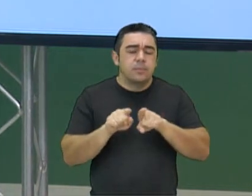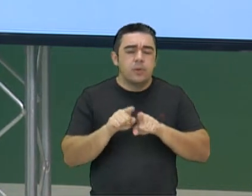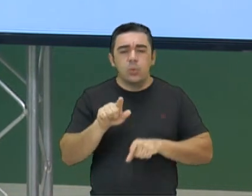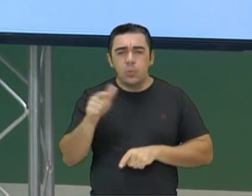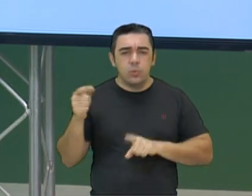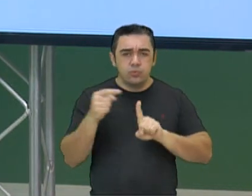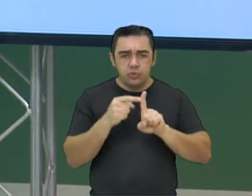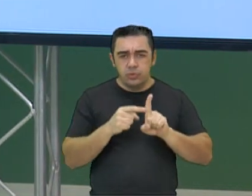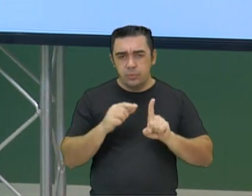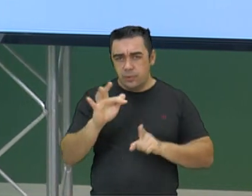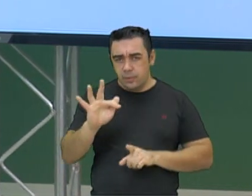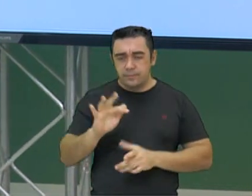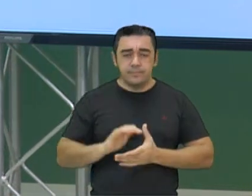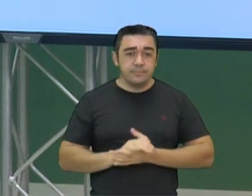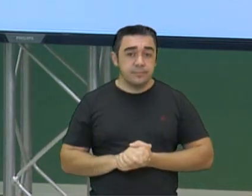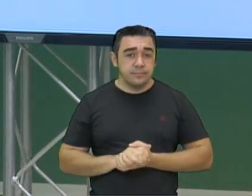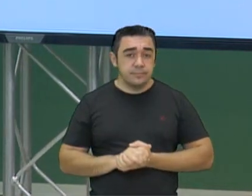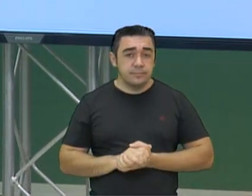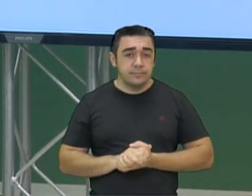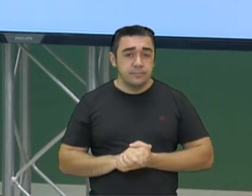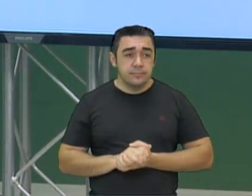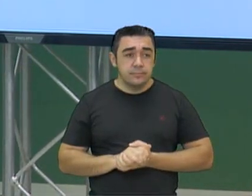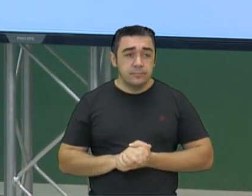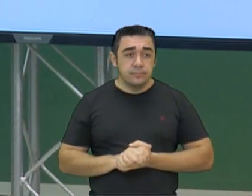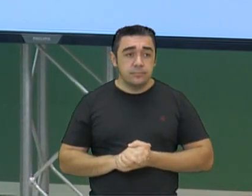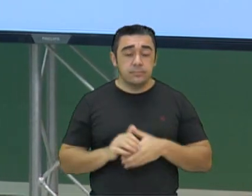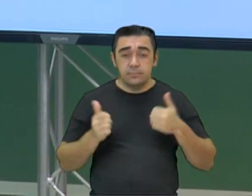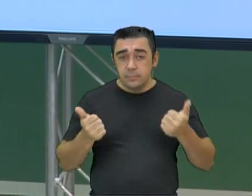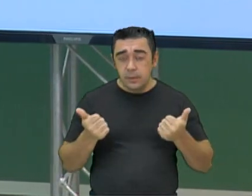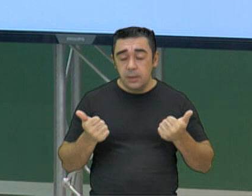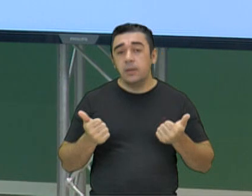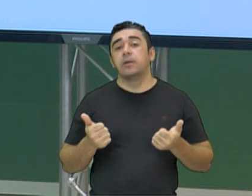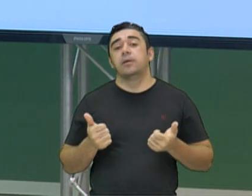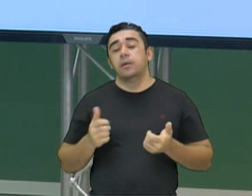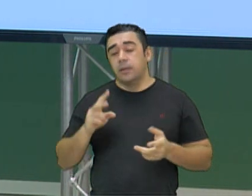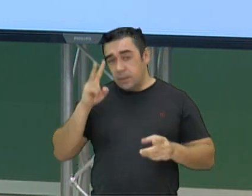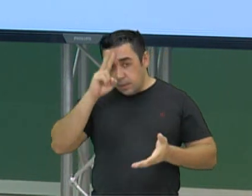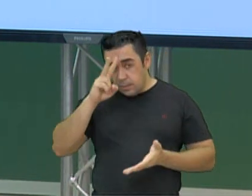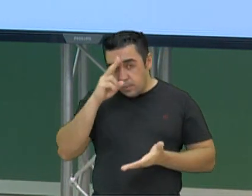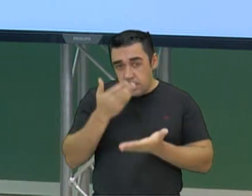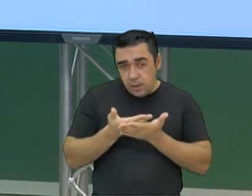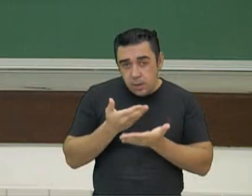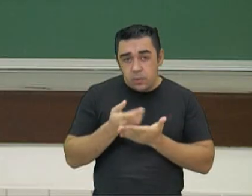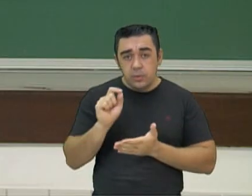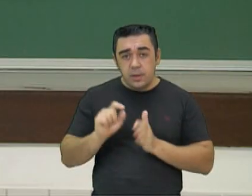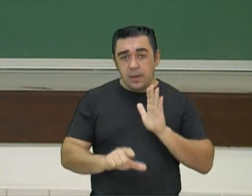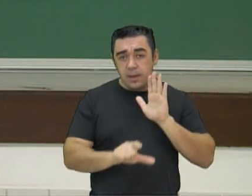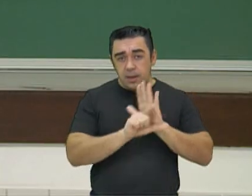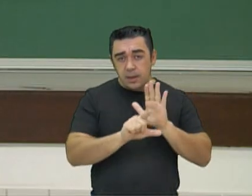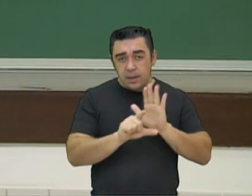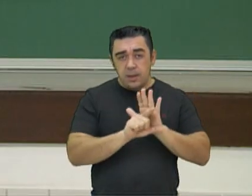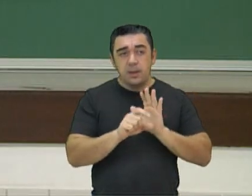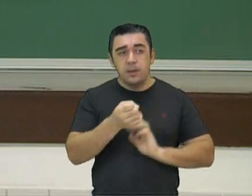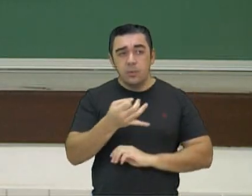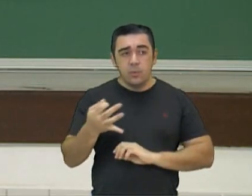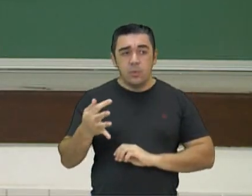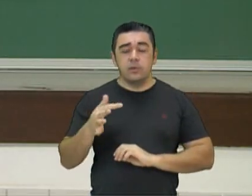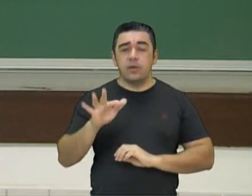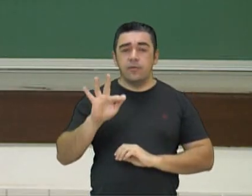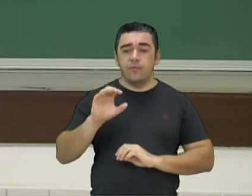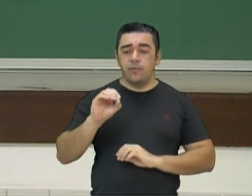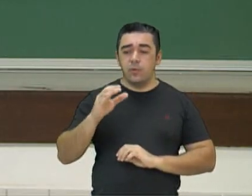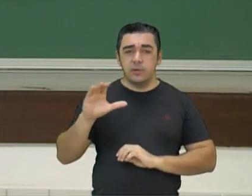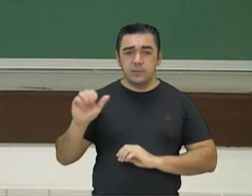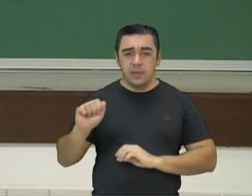outros tipos de força. Beleza, gente? Então, retomando aqui que nós temos a velha lei de Hooke, a força elástica. Essa